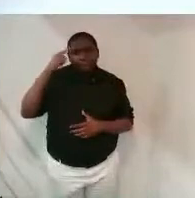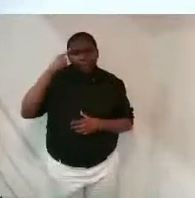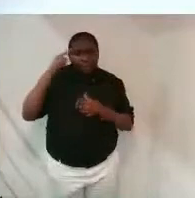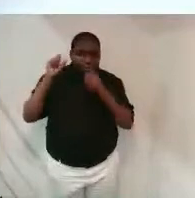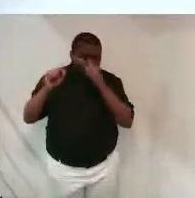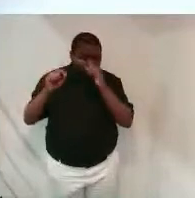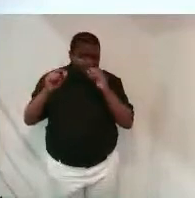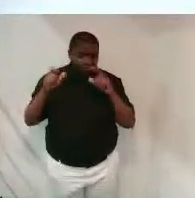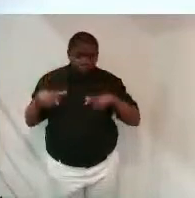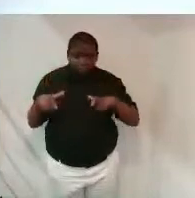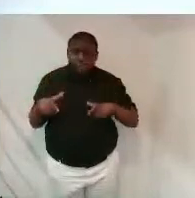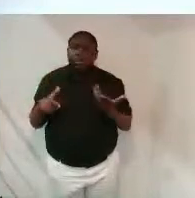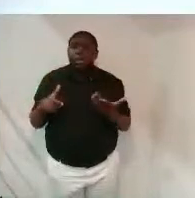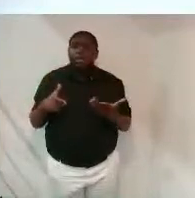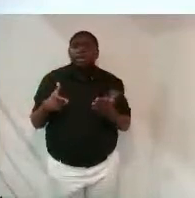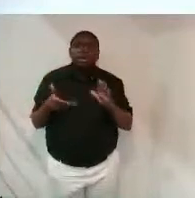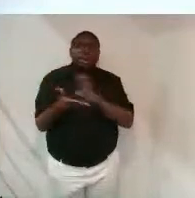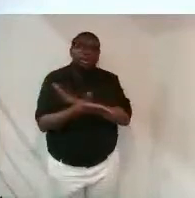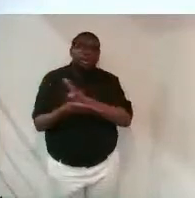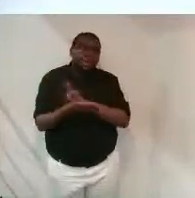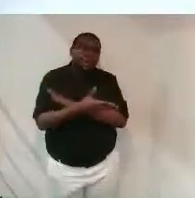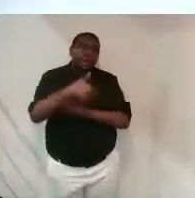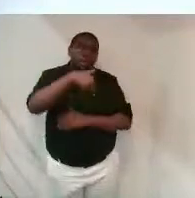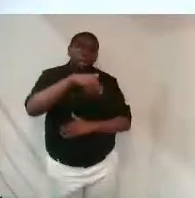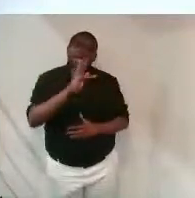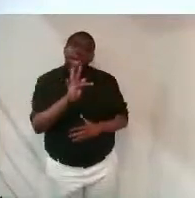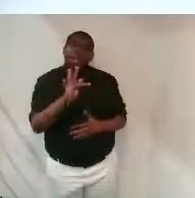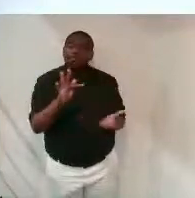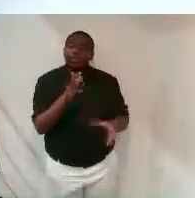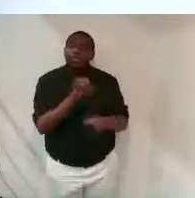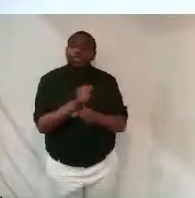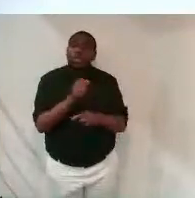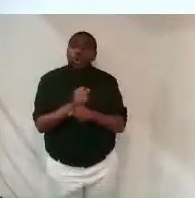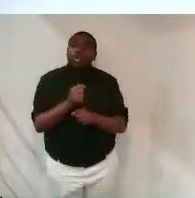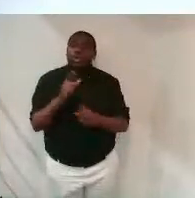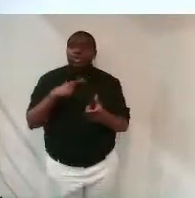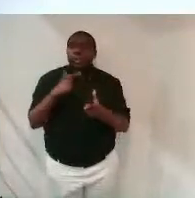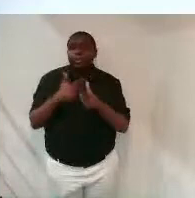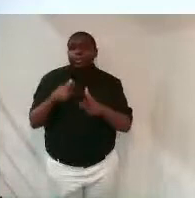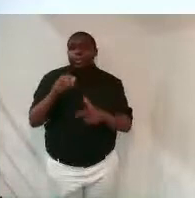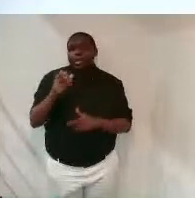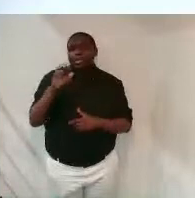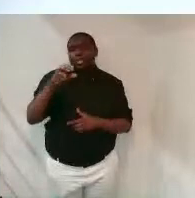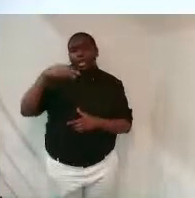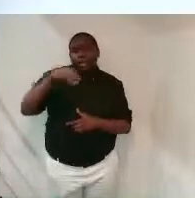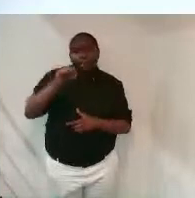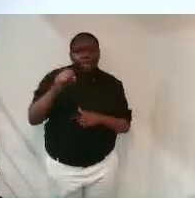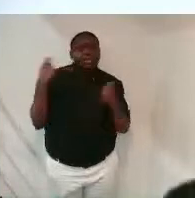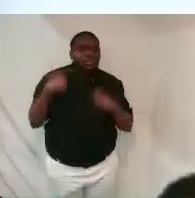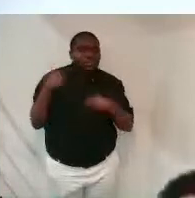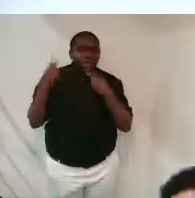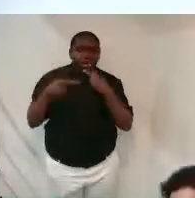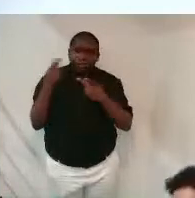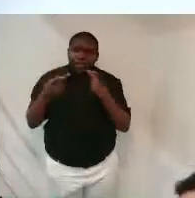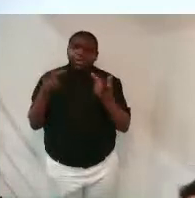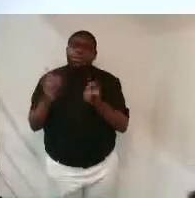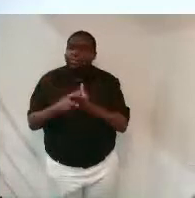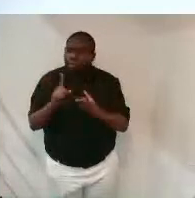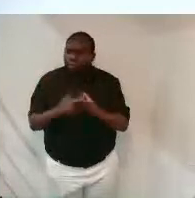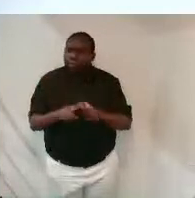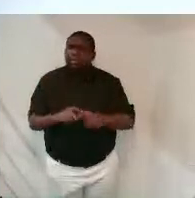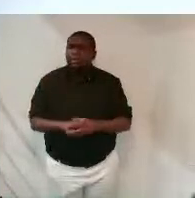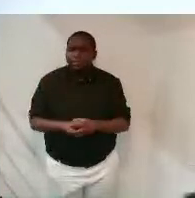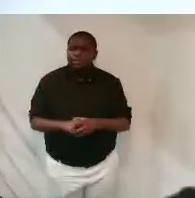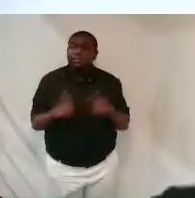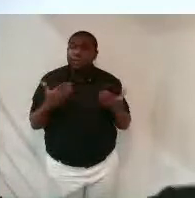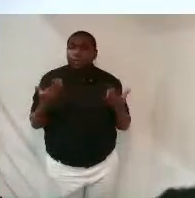catadores emitindo notas fiscais. Aqui a gente tem um problema do ICMS também, né, que precisa ser tratado. Né? Então, não